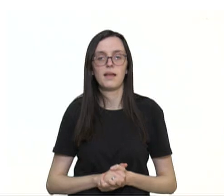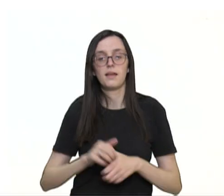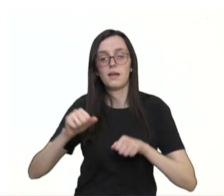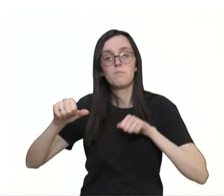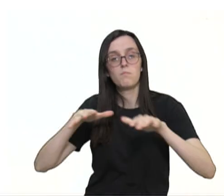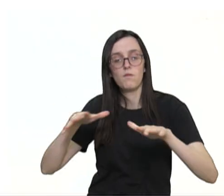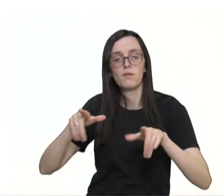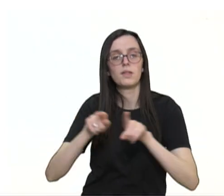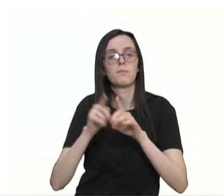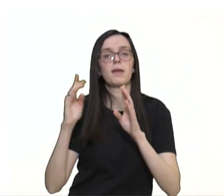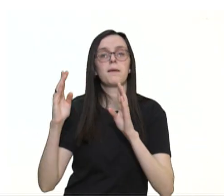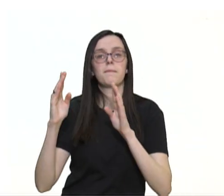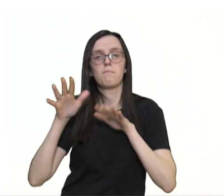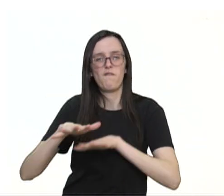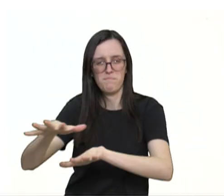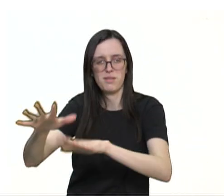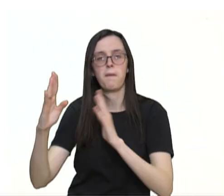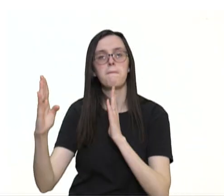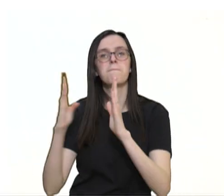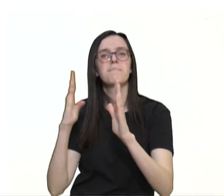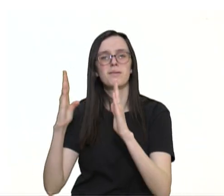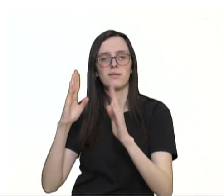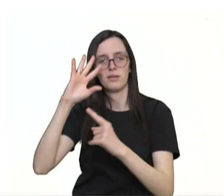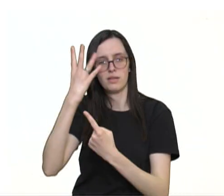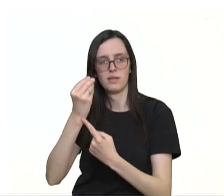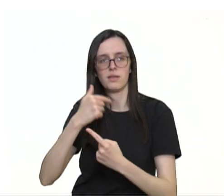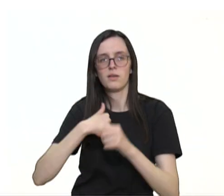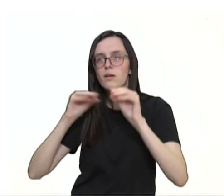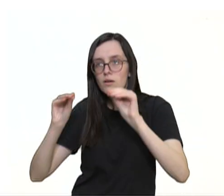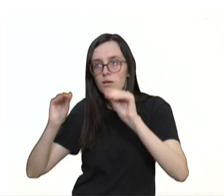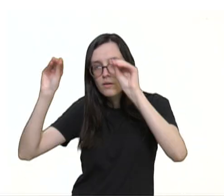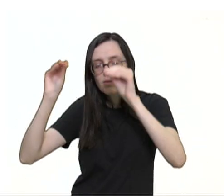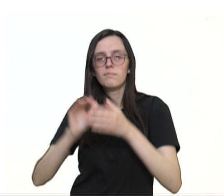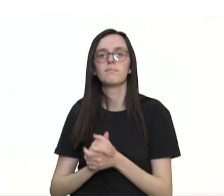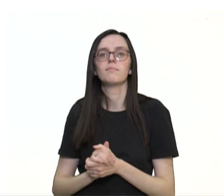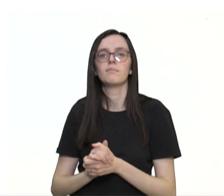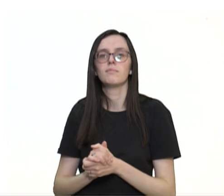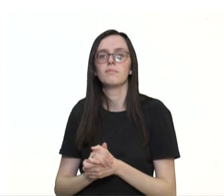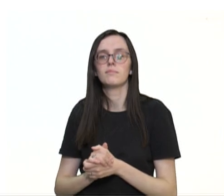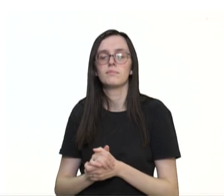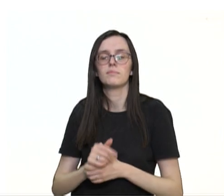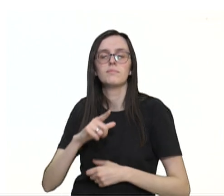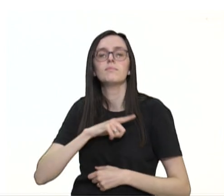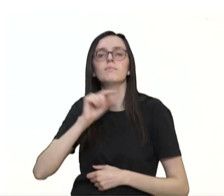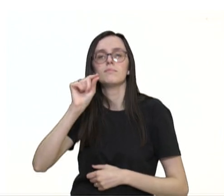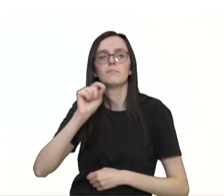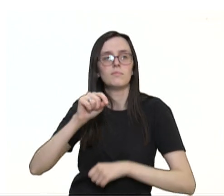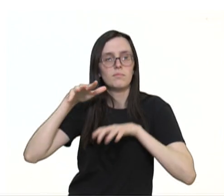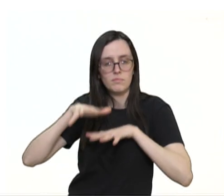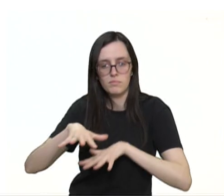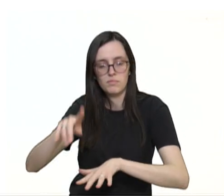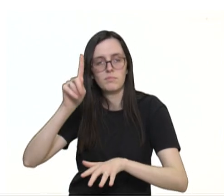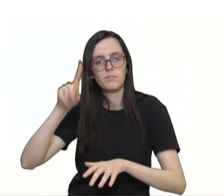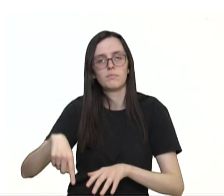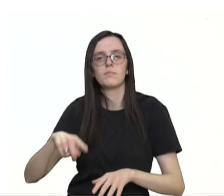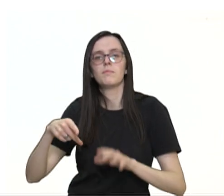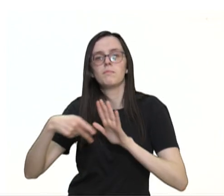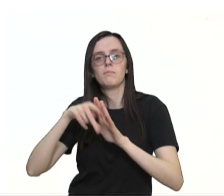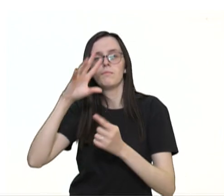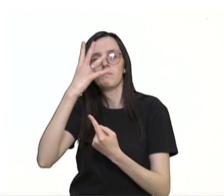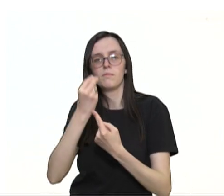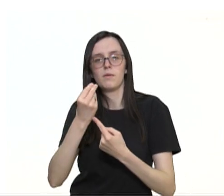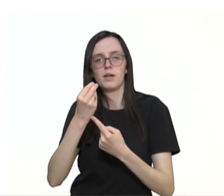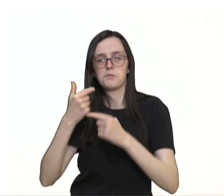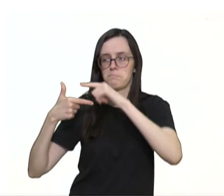Movimentos e períodos da arte, eu botei mais para cima aqui, ó. Ele tem o movimento oriental, arte clássica,